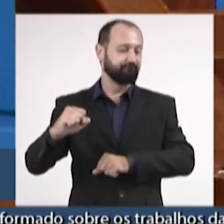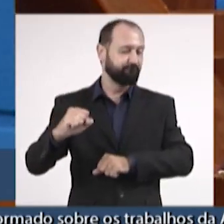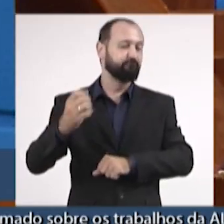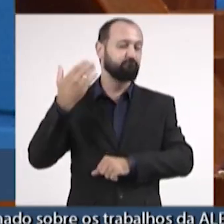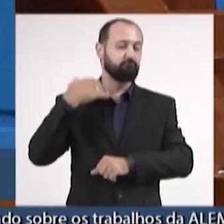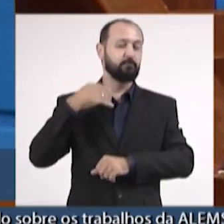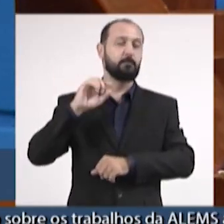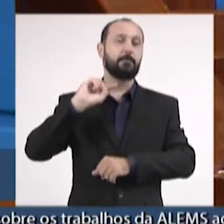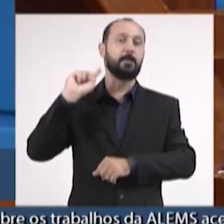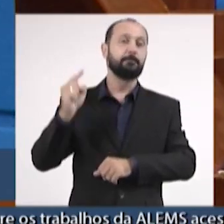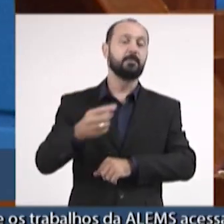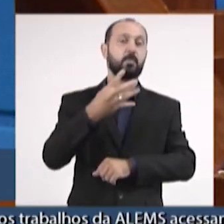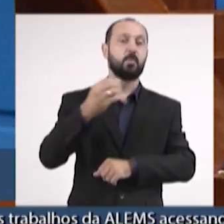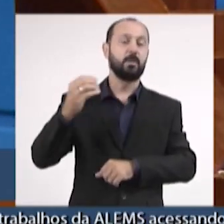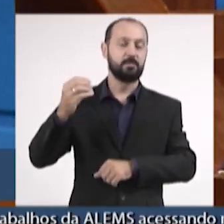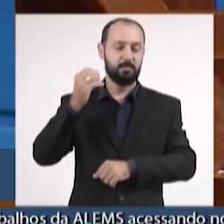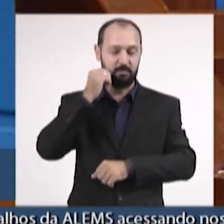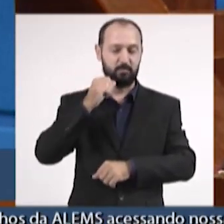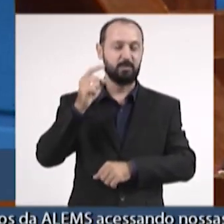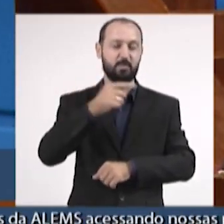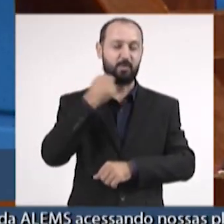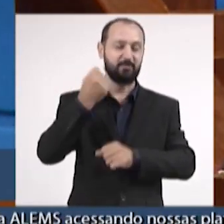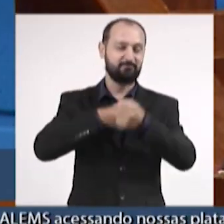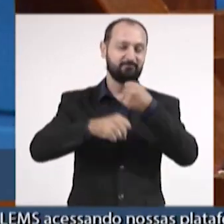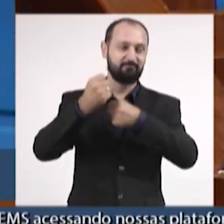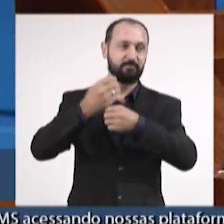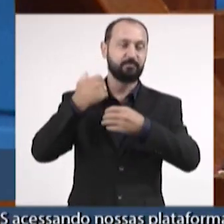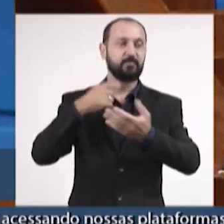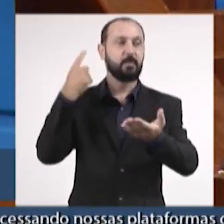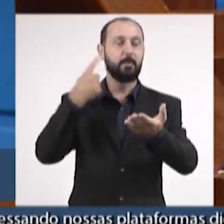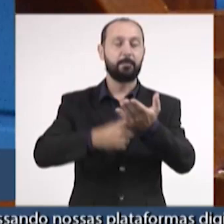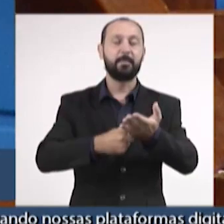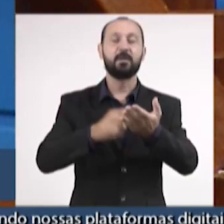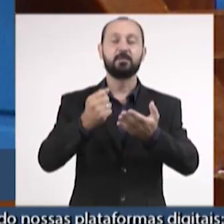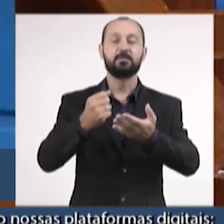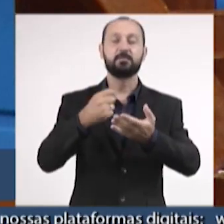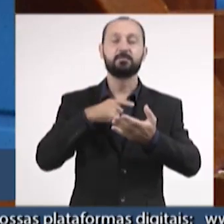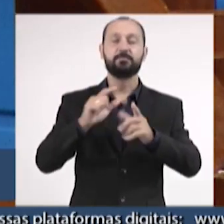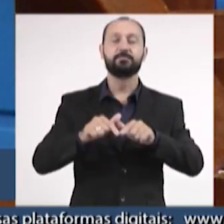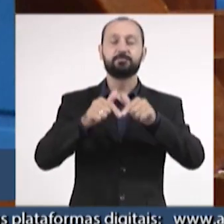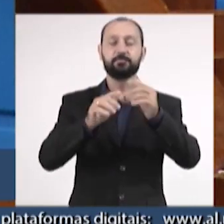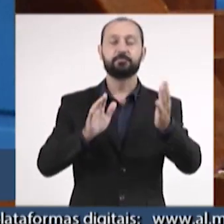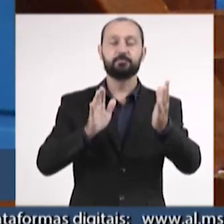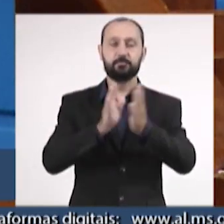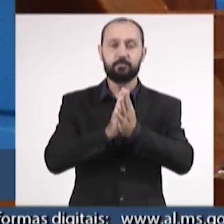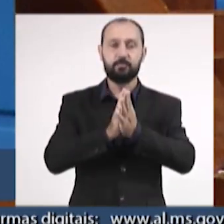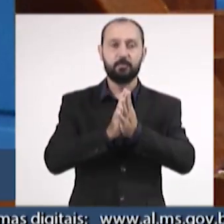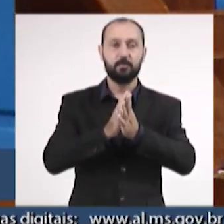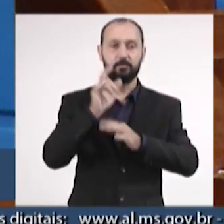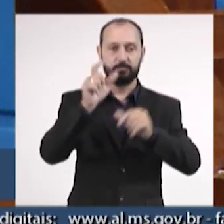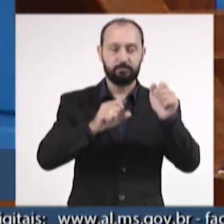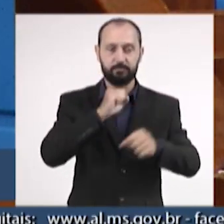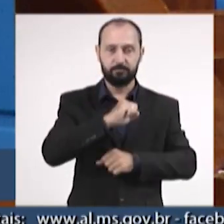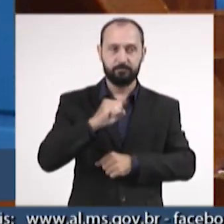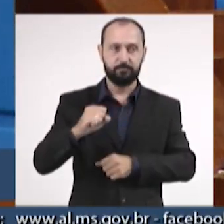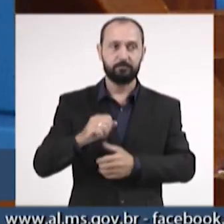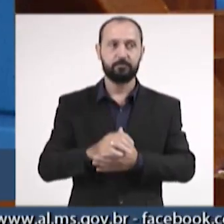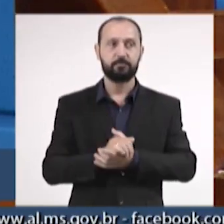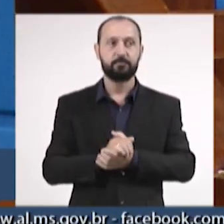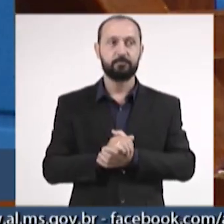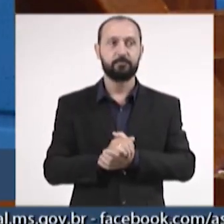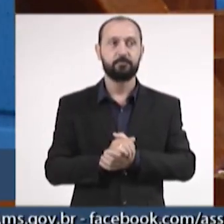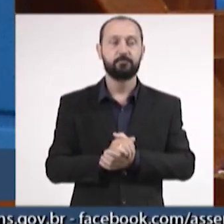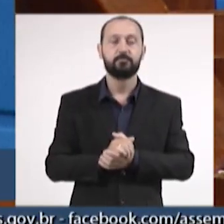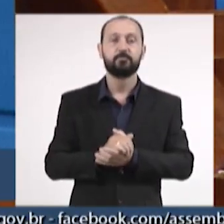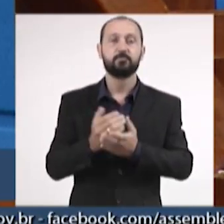a vida de 1.400 mulheres, por meio do Pacto Nacional de Enfrentamento ao Feminicídio,